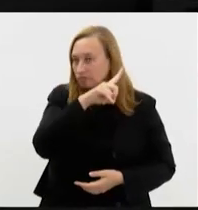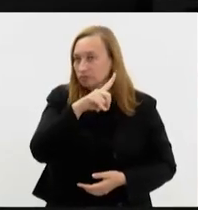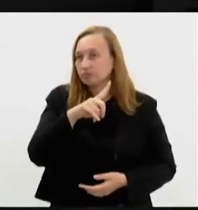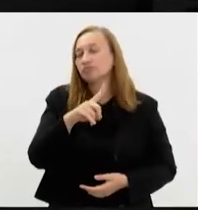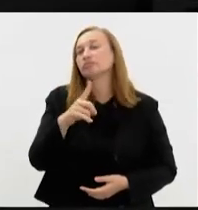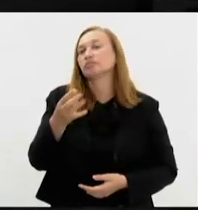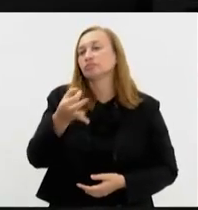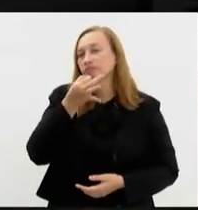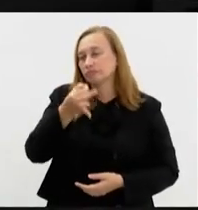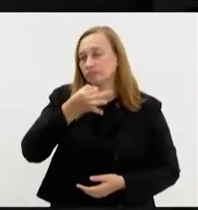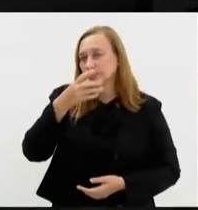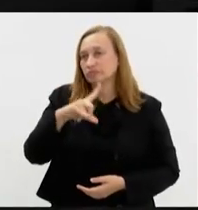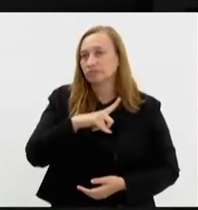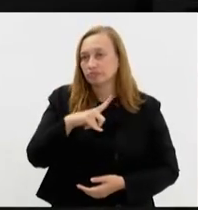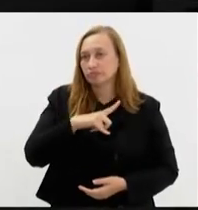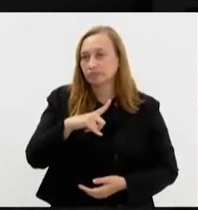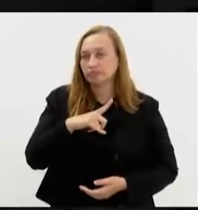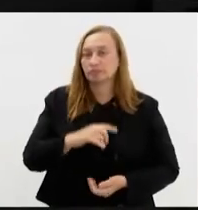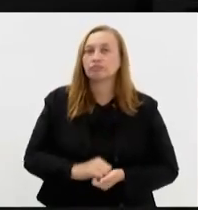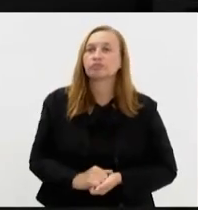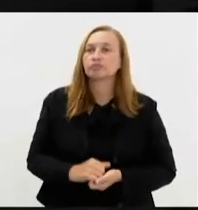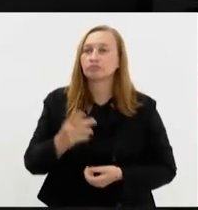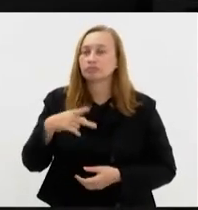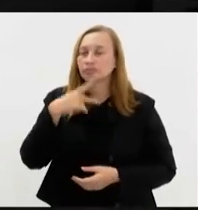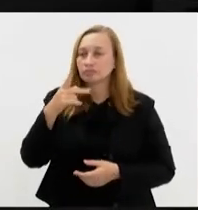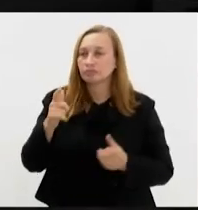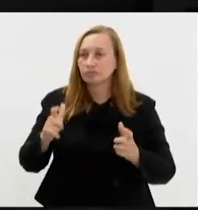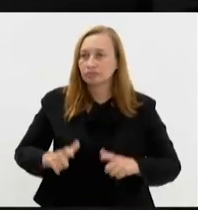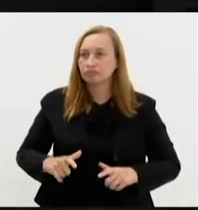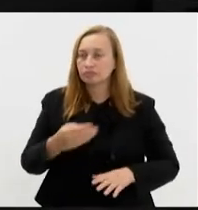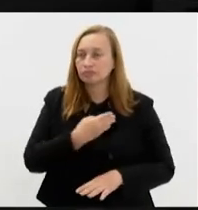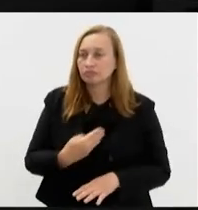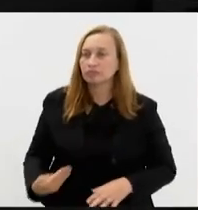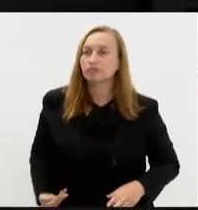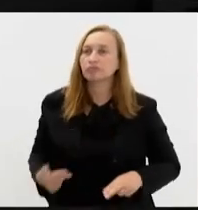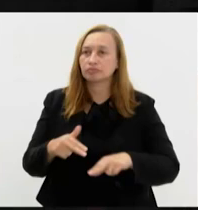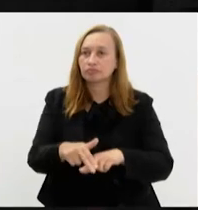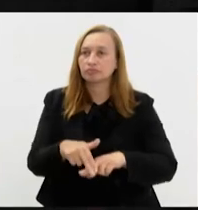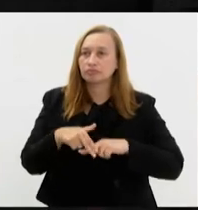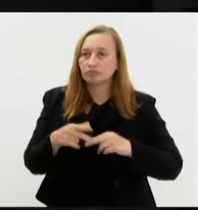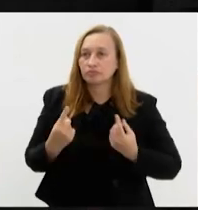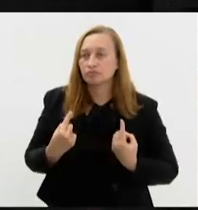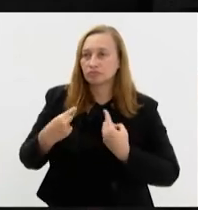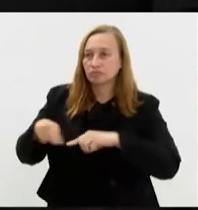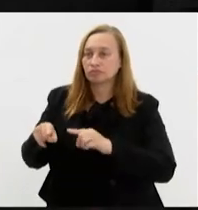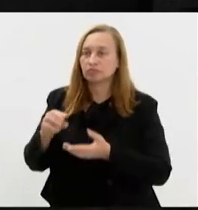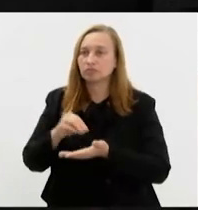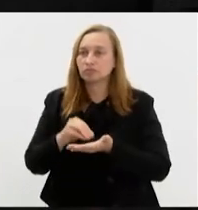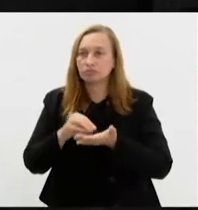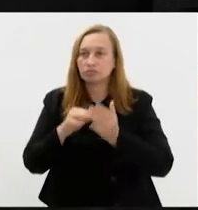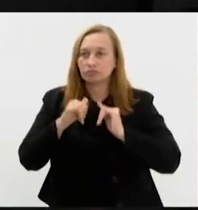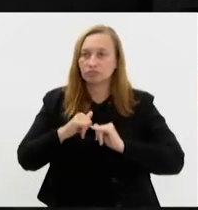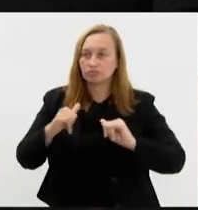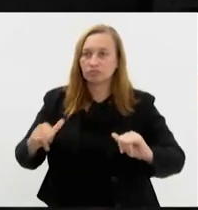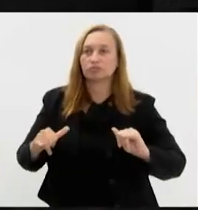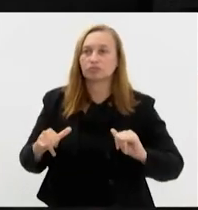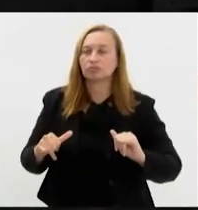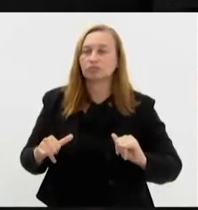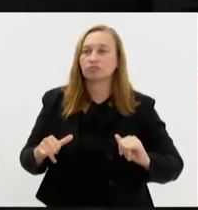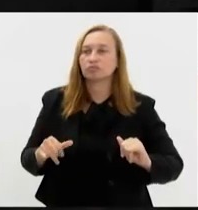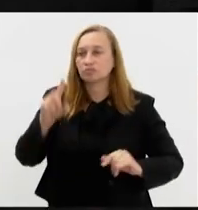e de nos manifestar no espaço público por isso combater a desinformação é garantir o